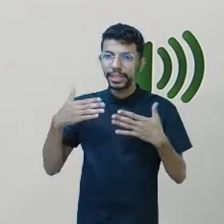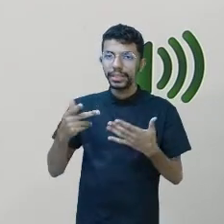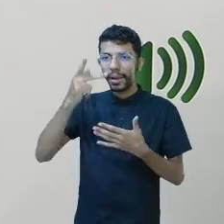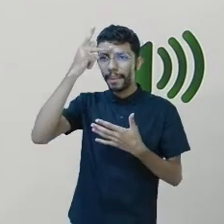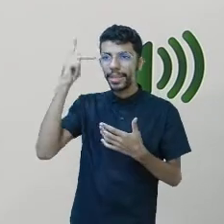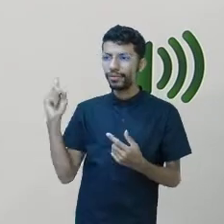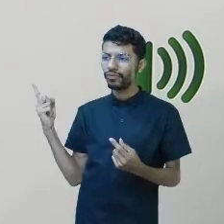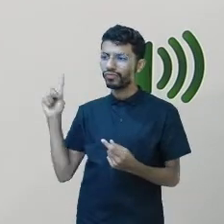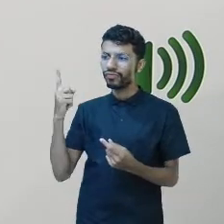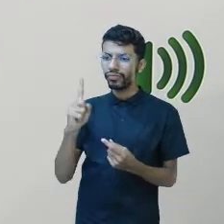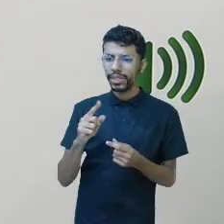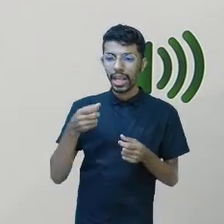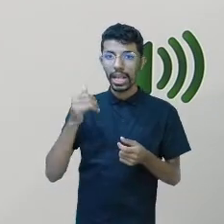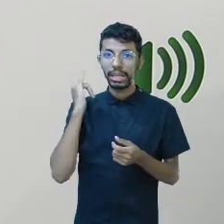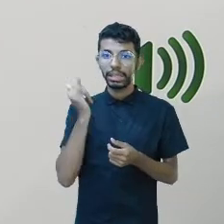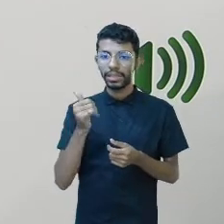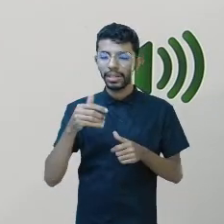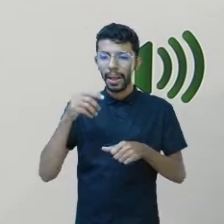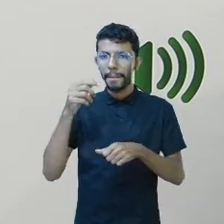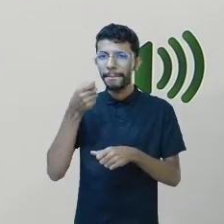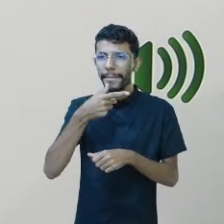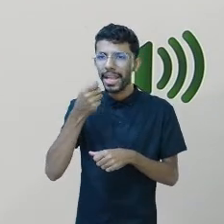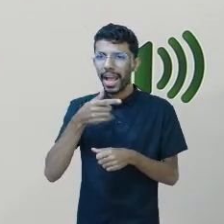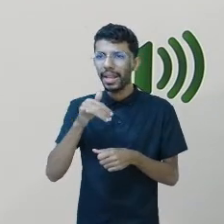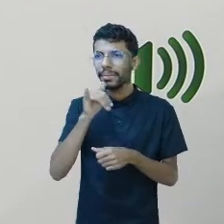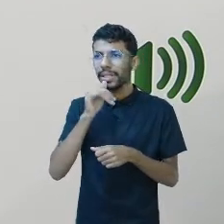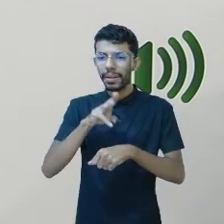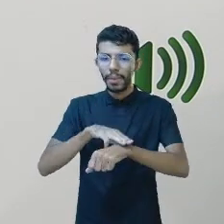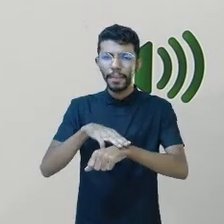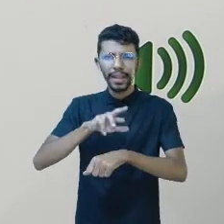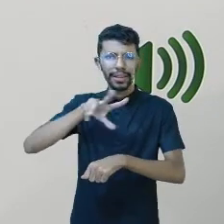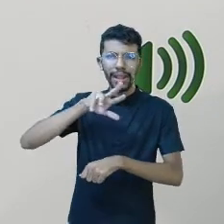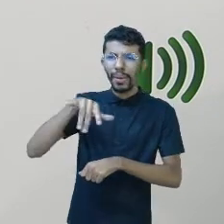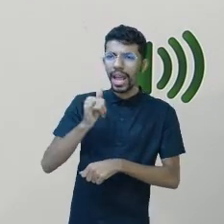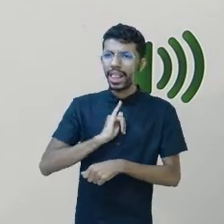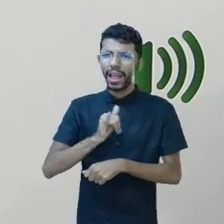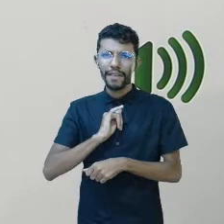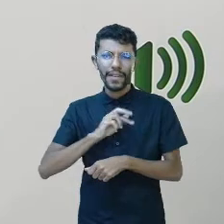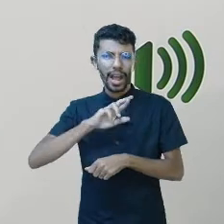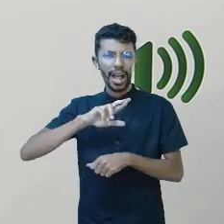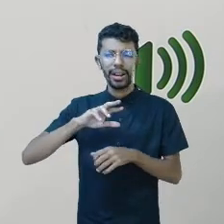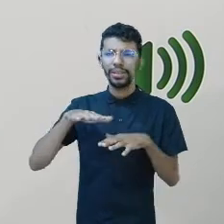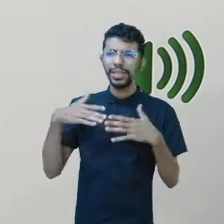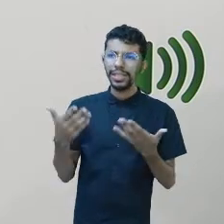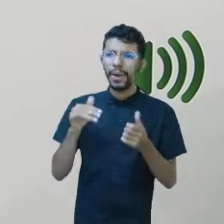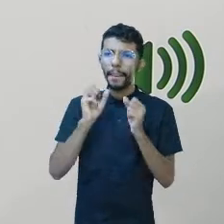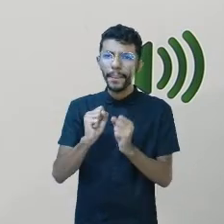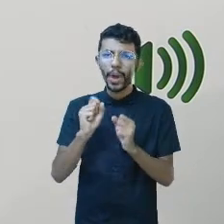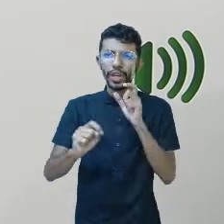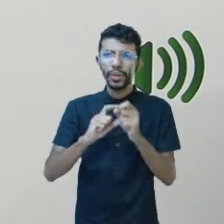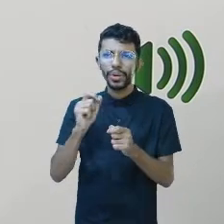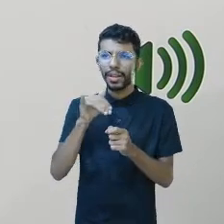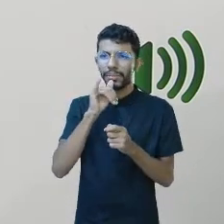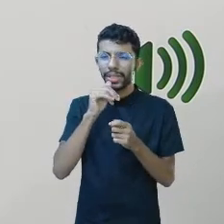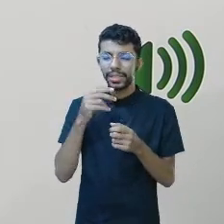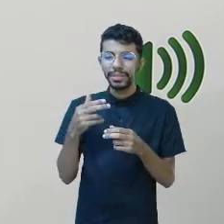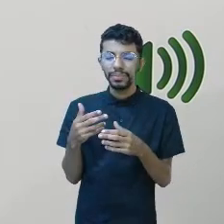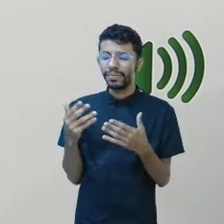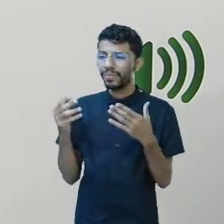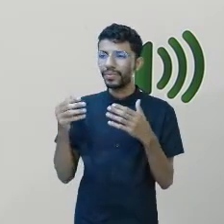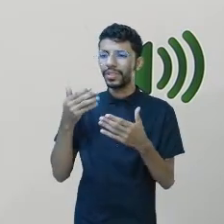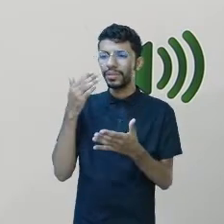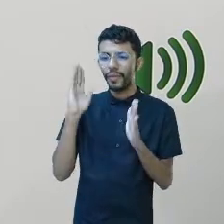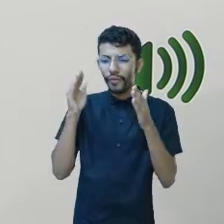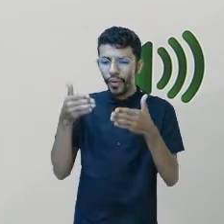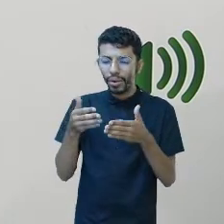conta uma piada no momento, não é que não é um intervalo, que não é um momento de um almoço, então vai desconcentrar, não vai ser legal. Né? Tem